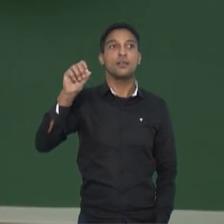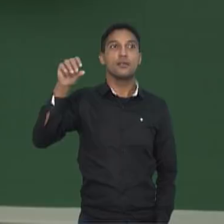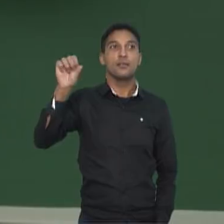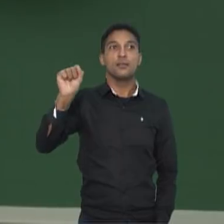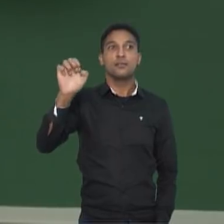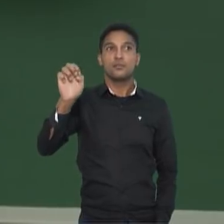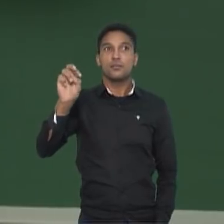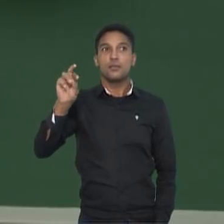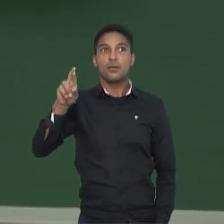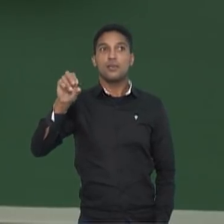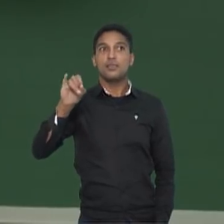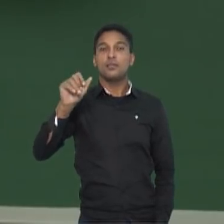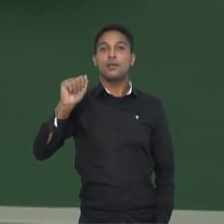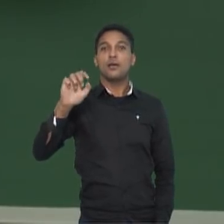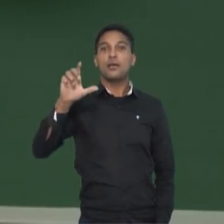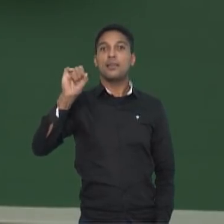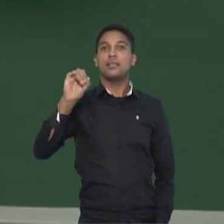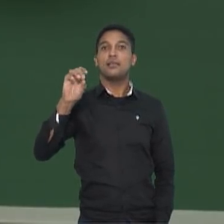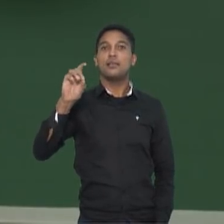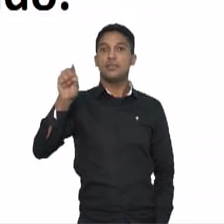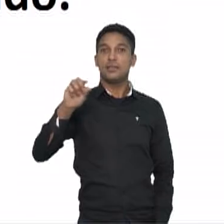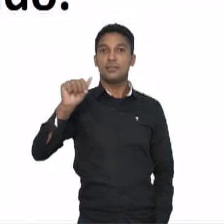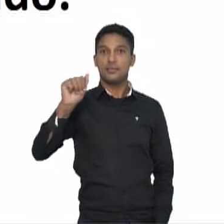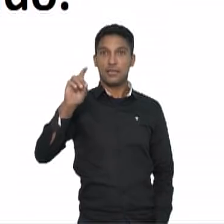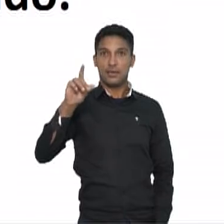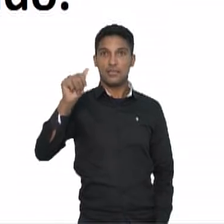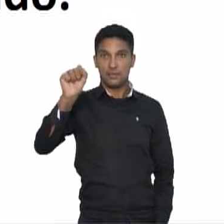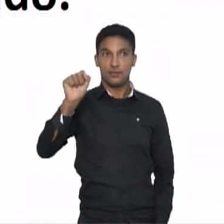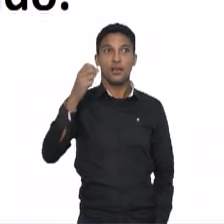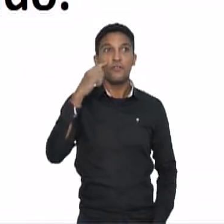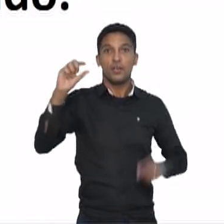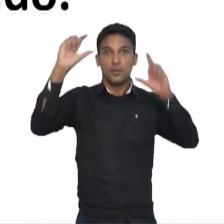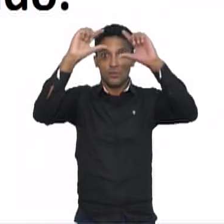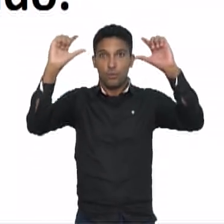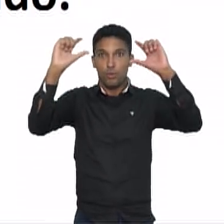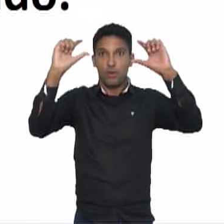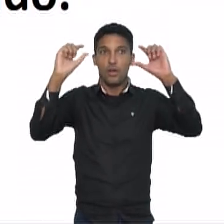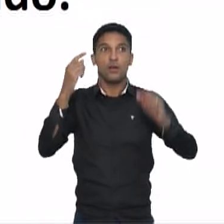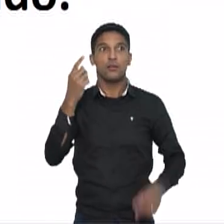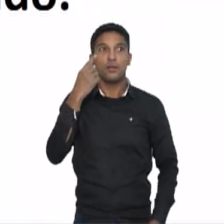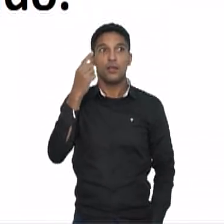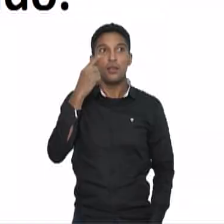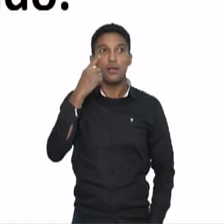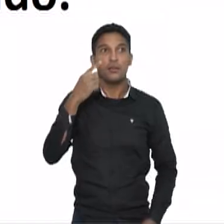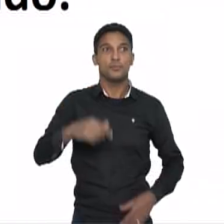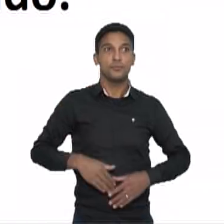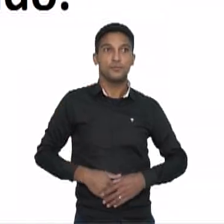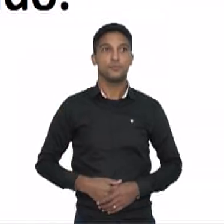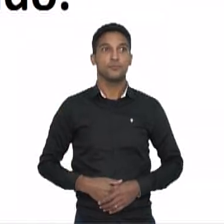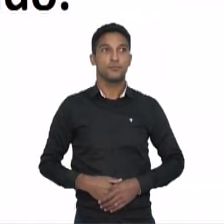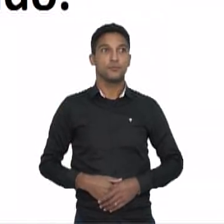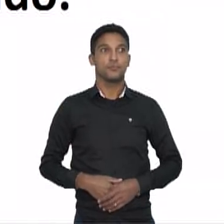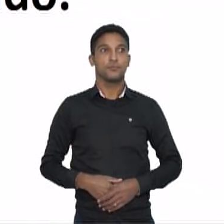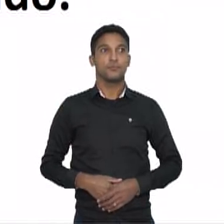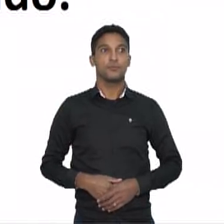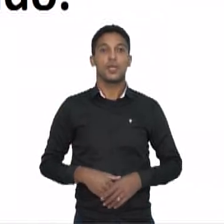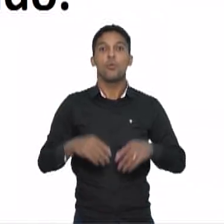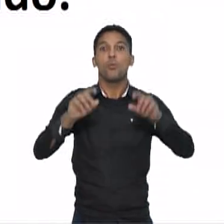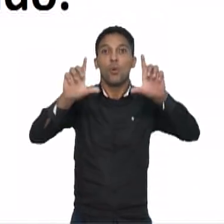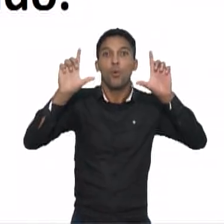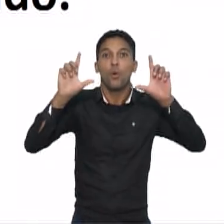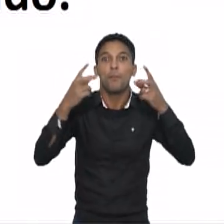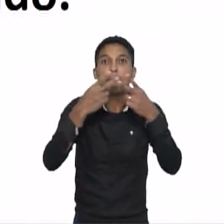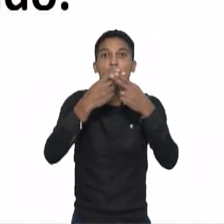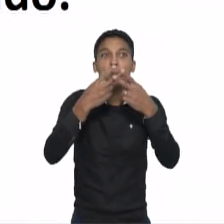forte elo entre o público e artistas, seja na literatura, na TV, no rádio ou cinema. É um meio mais